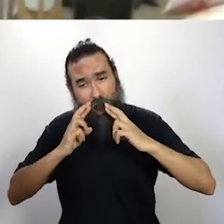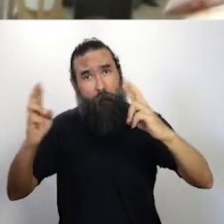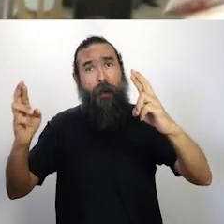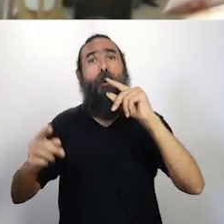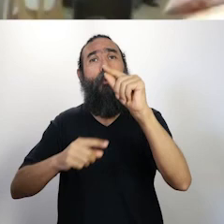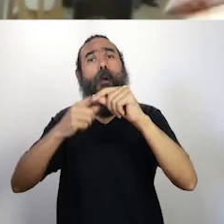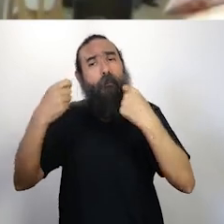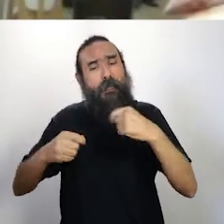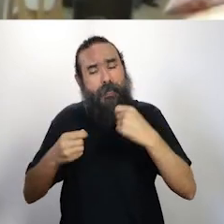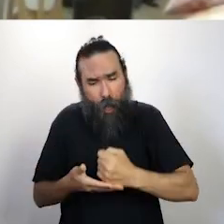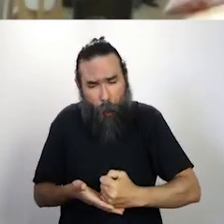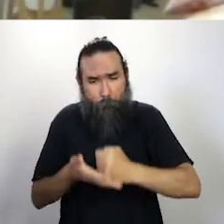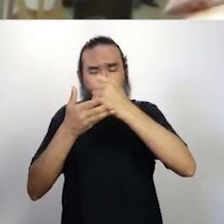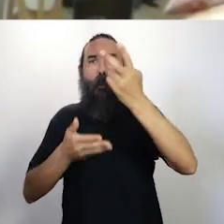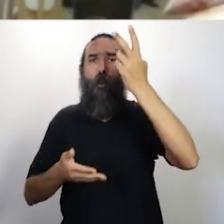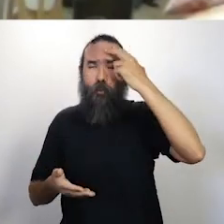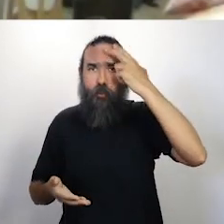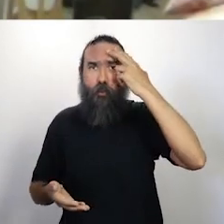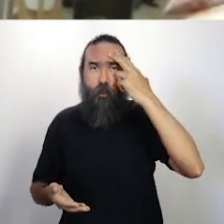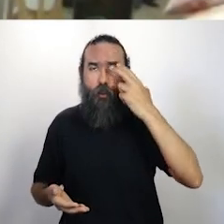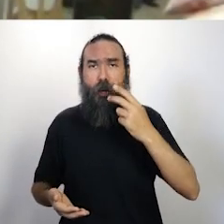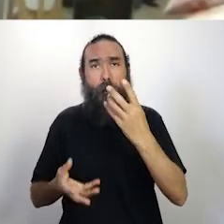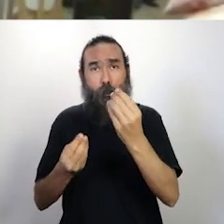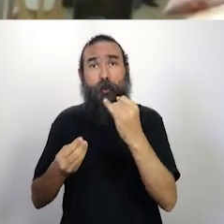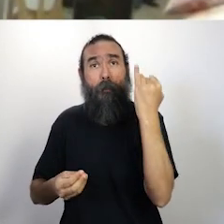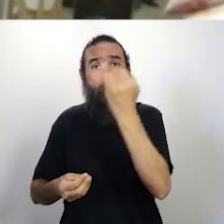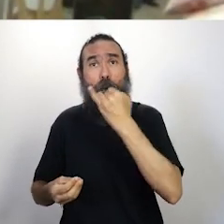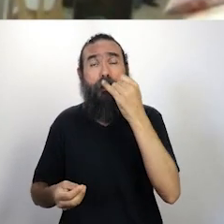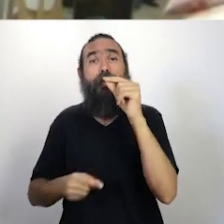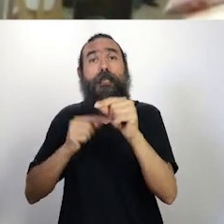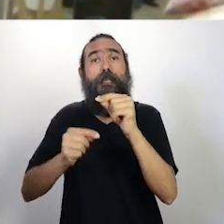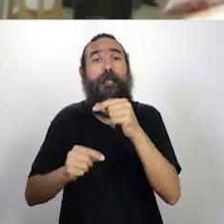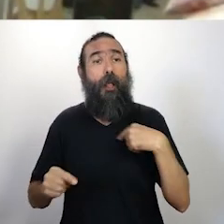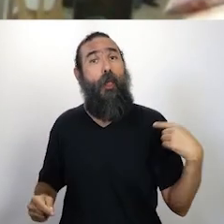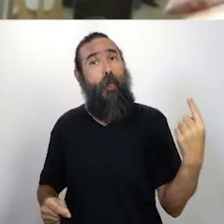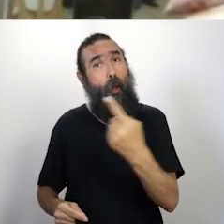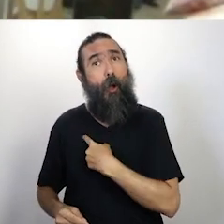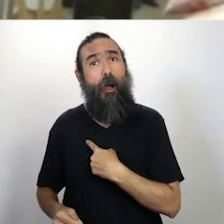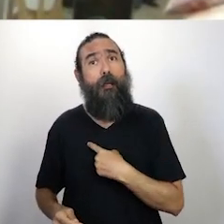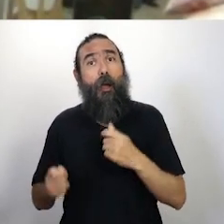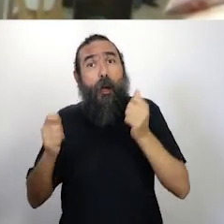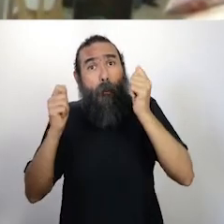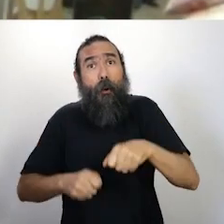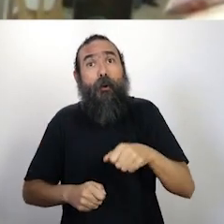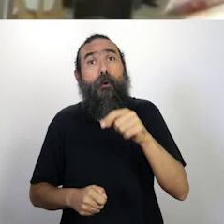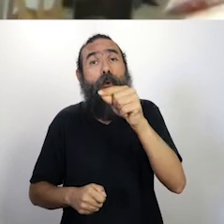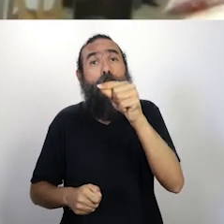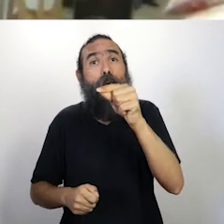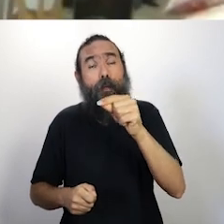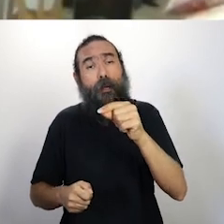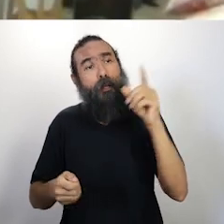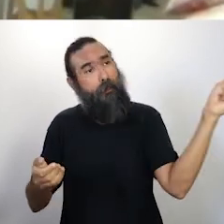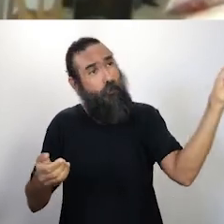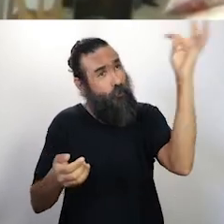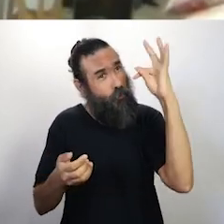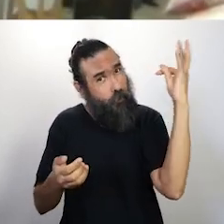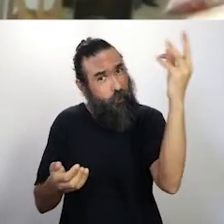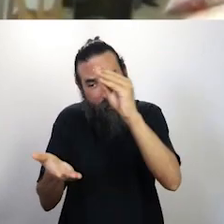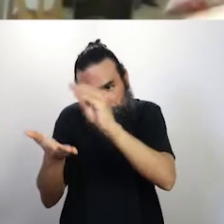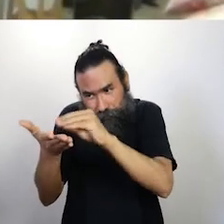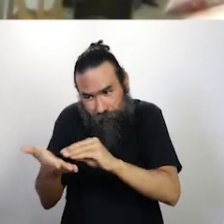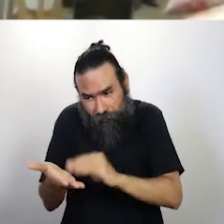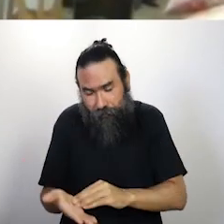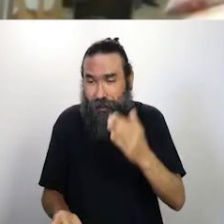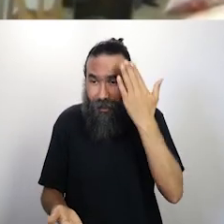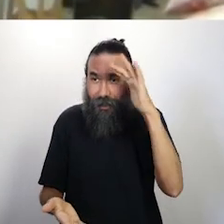também mas seria muito importante que a gente tivesse também essa demanda lá listada com ele apesar dos grupos de